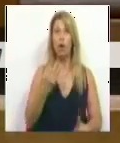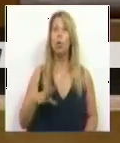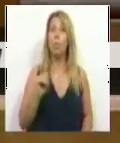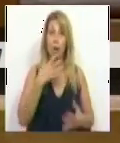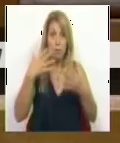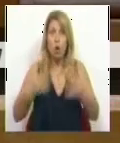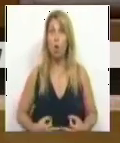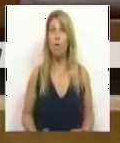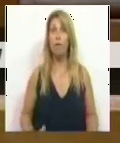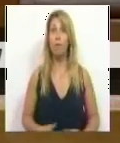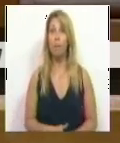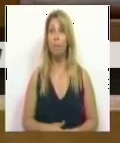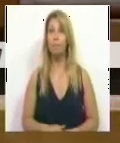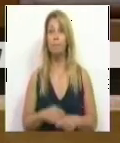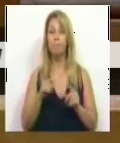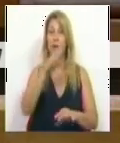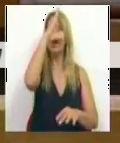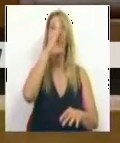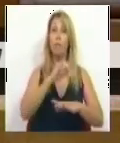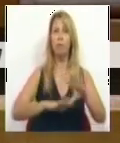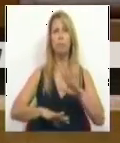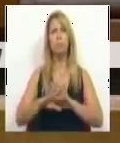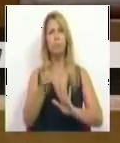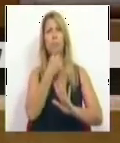confirma-o. Este Governo realiza